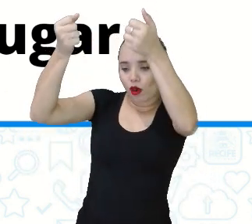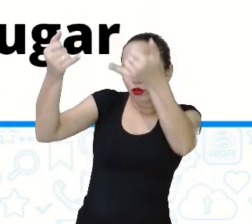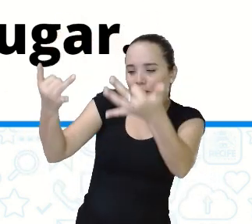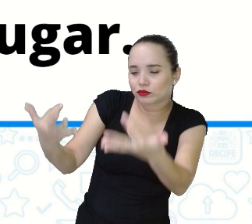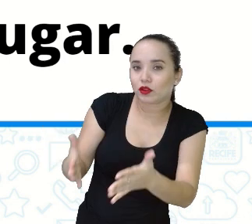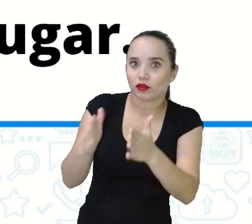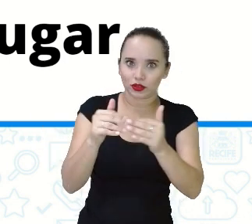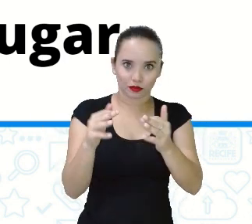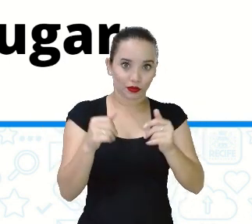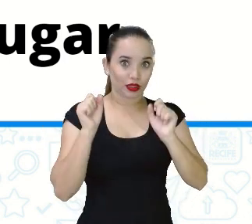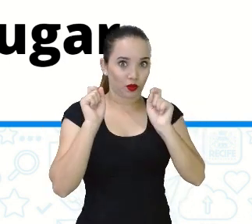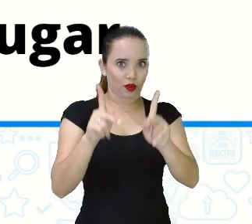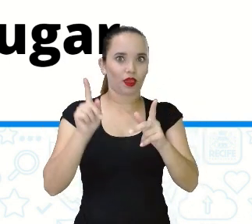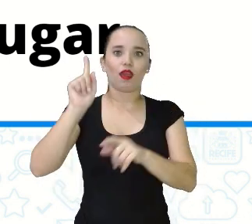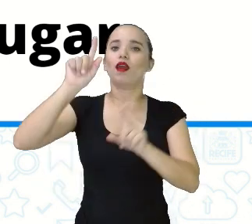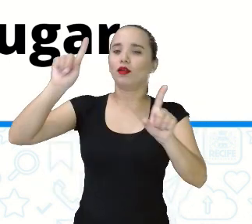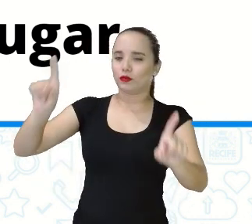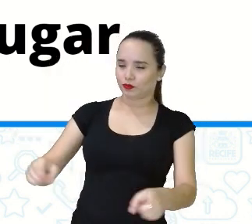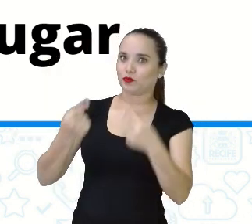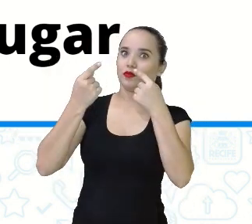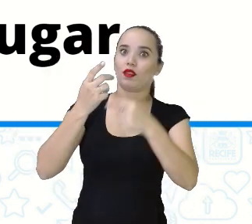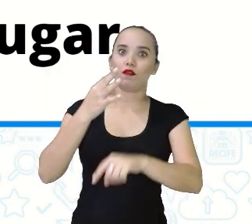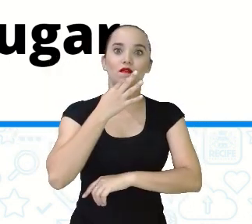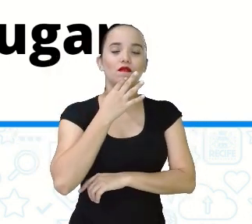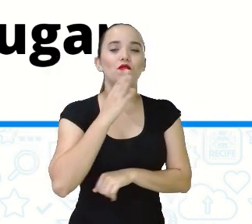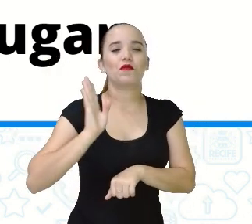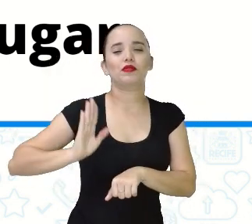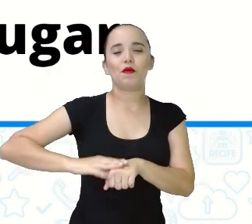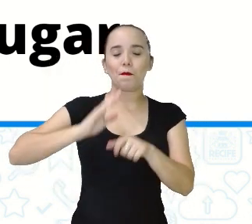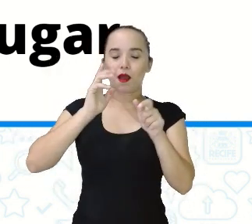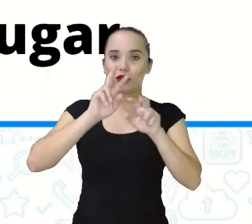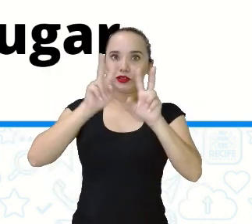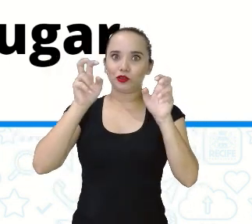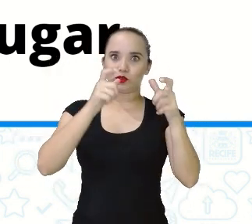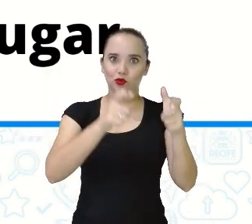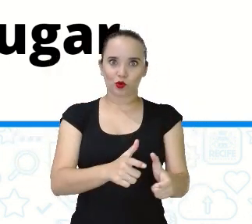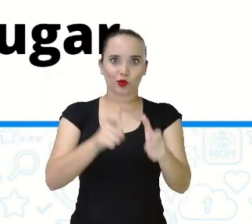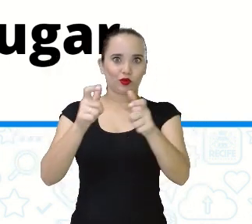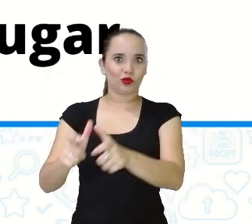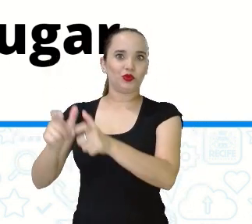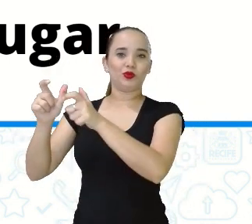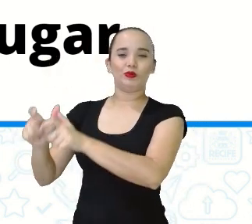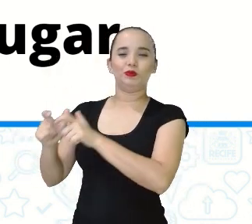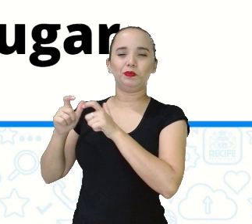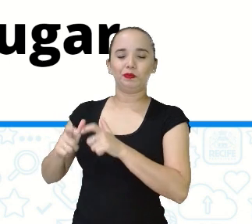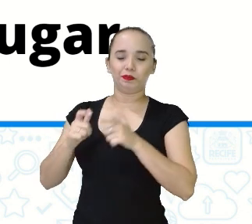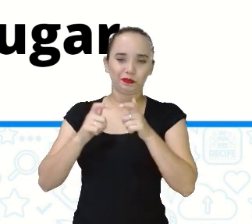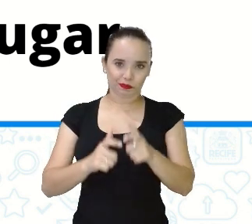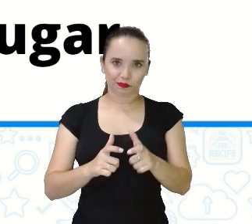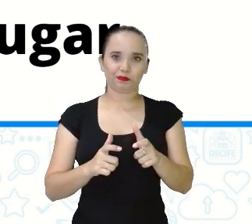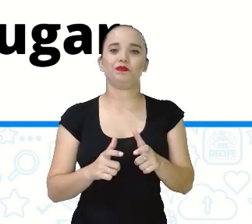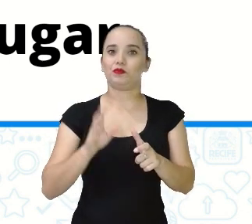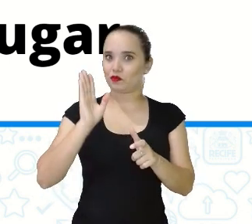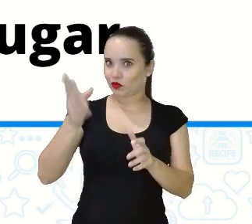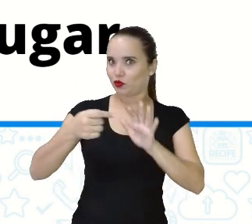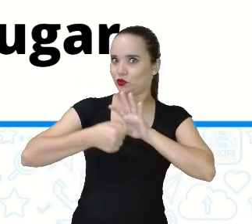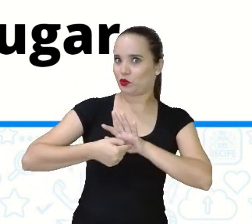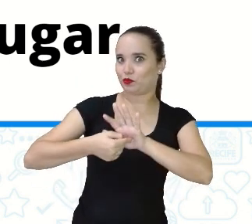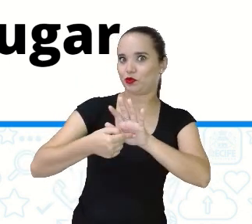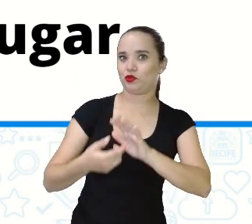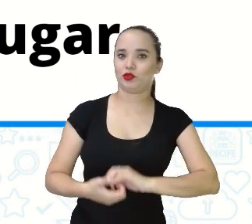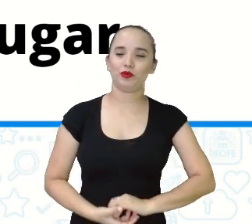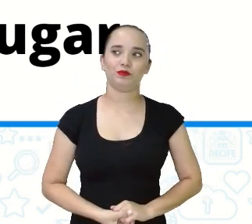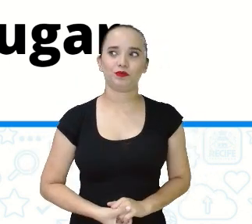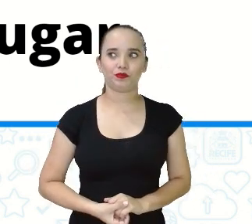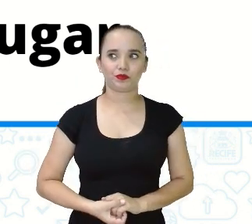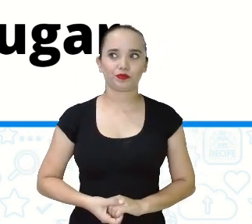o desafio de hoje, é conhecer um pouquinho mais sobre esse patrimônio, esses patrimônios aí que eu mostrei para